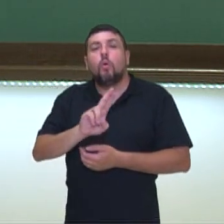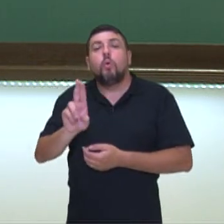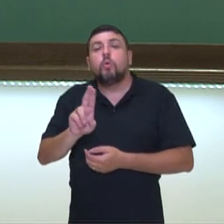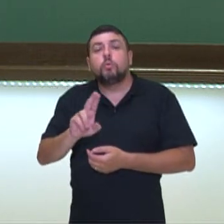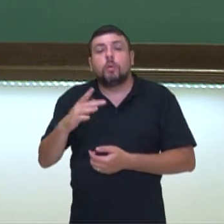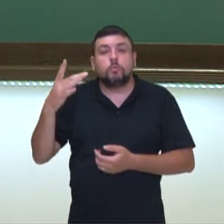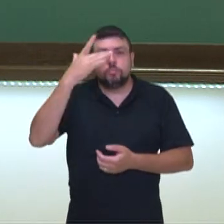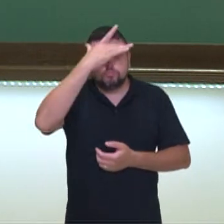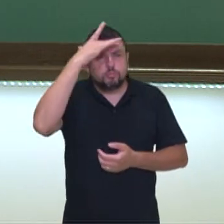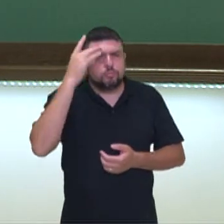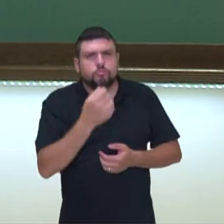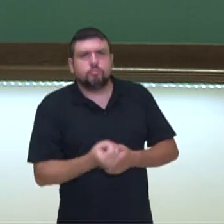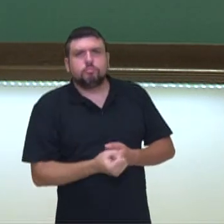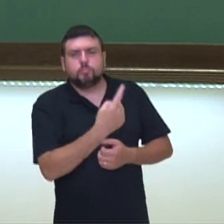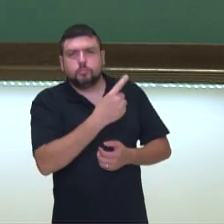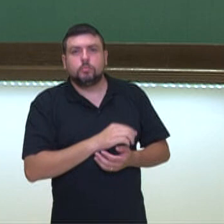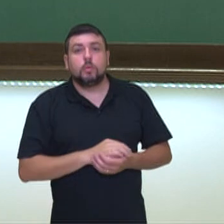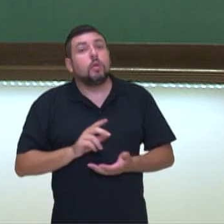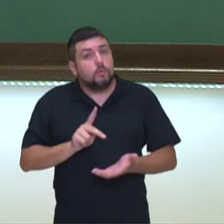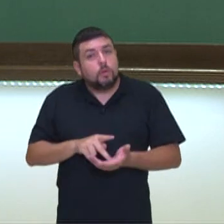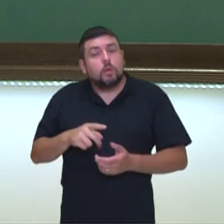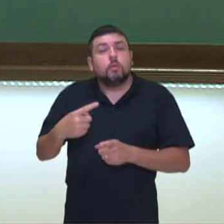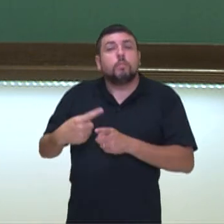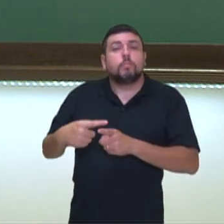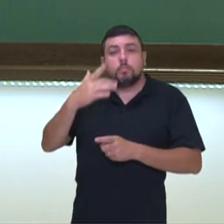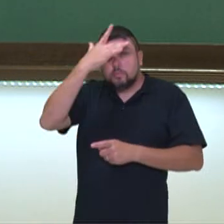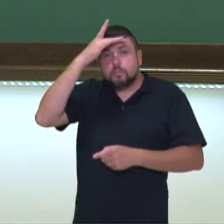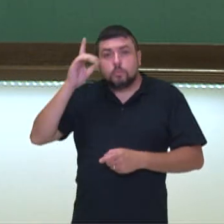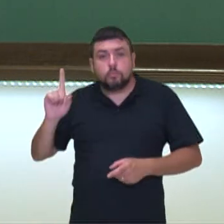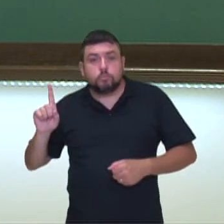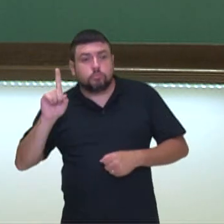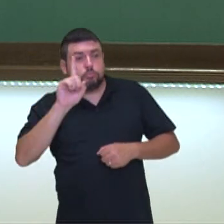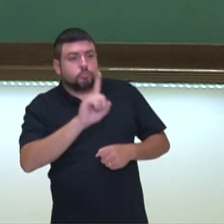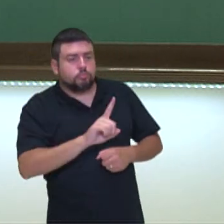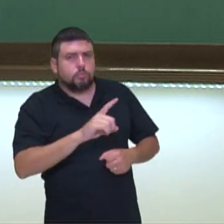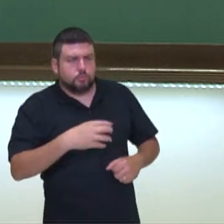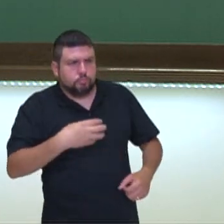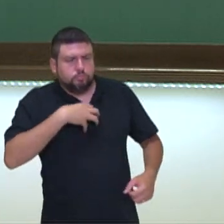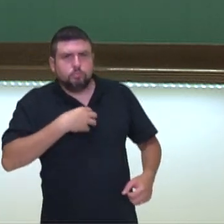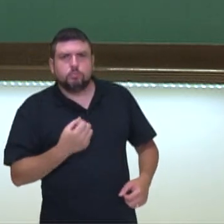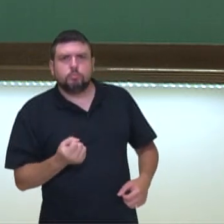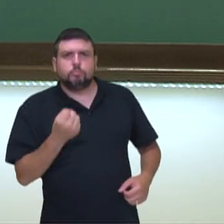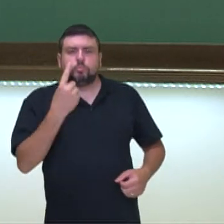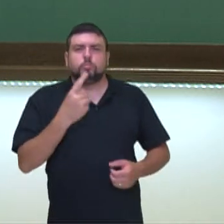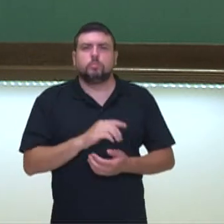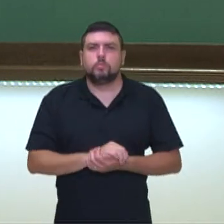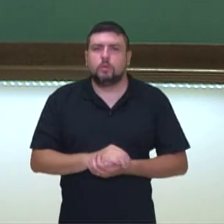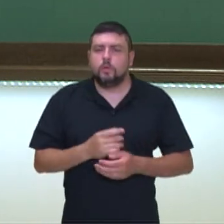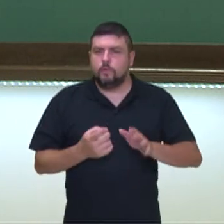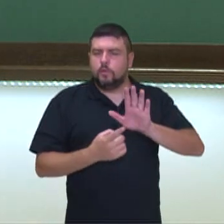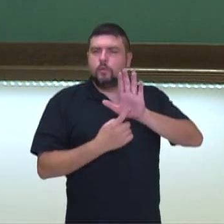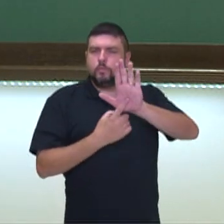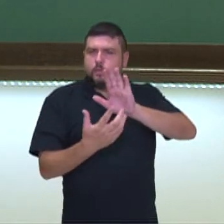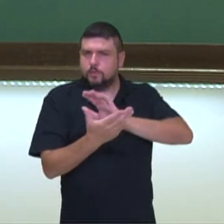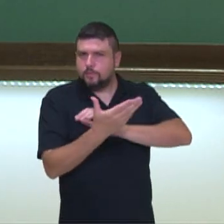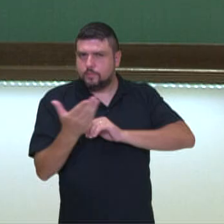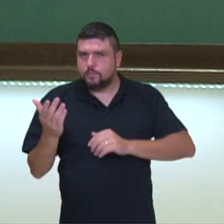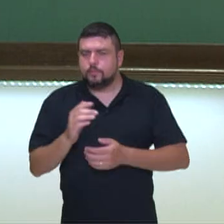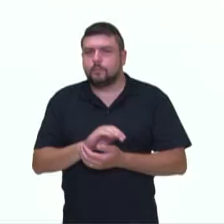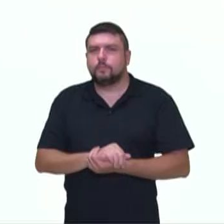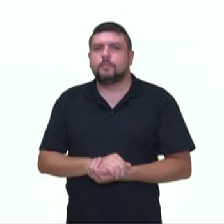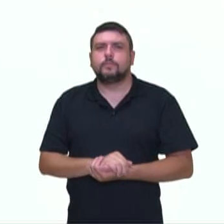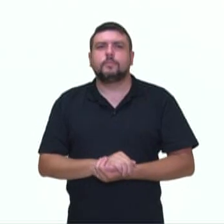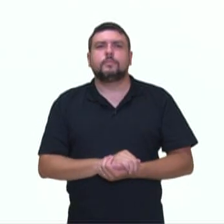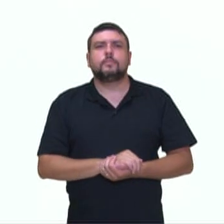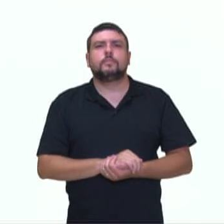isso, de fato, causa uma estranheza absurda em quem está passando por ali. Eu vou mostrar para vocês aqui alguns exemplos. Olha